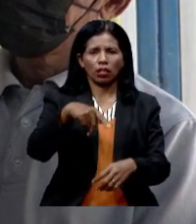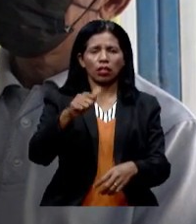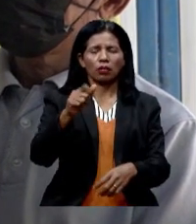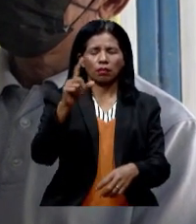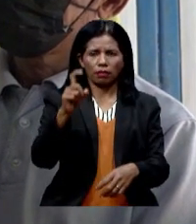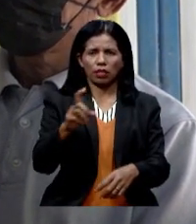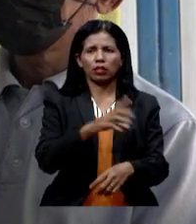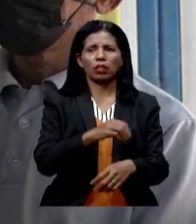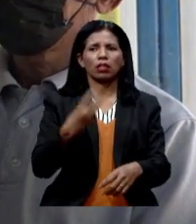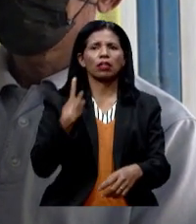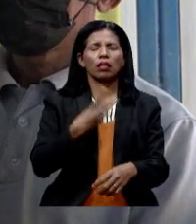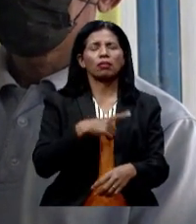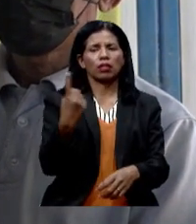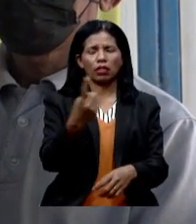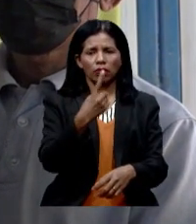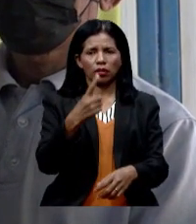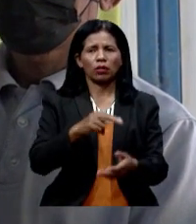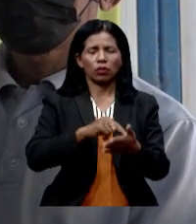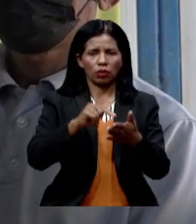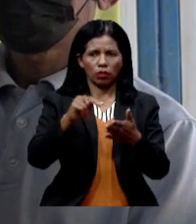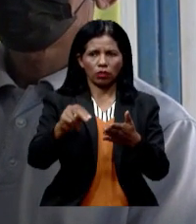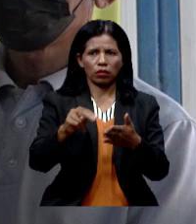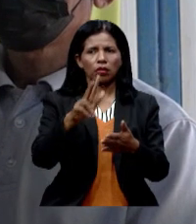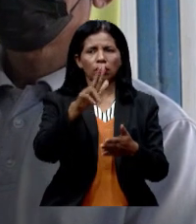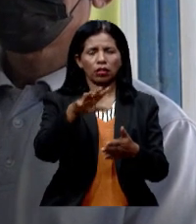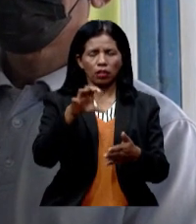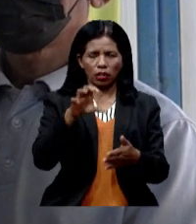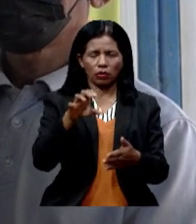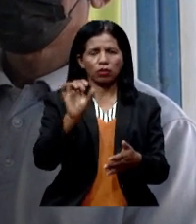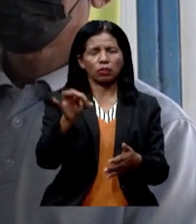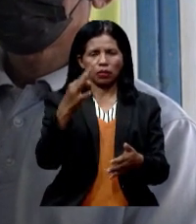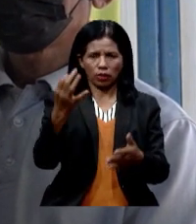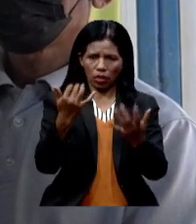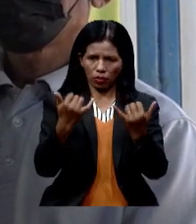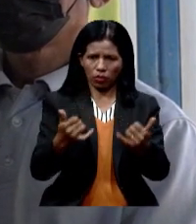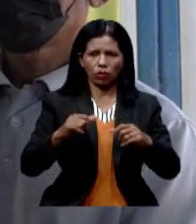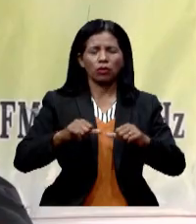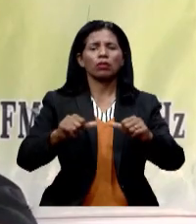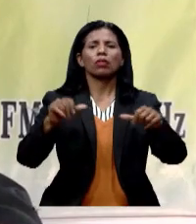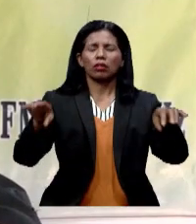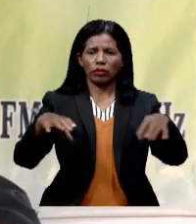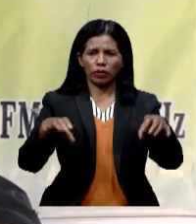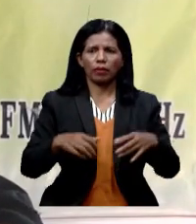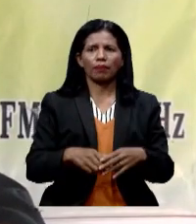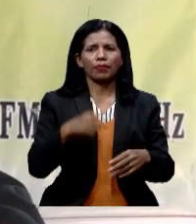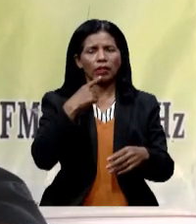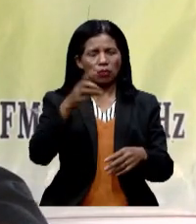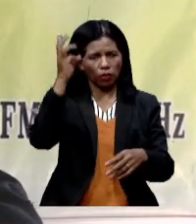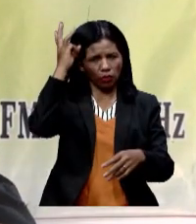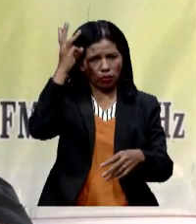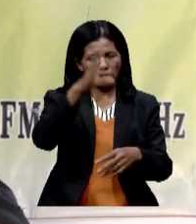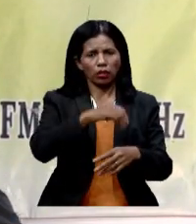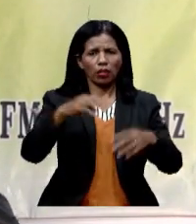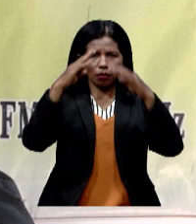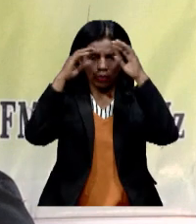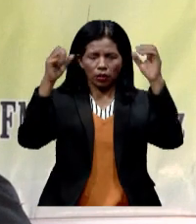o ami manten fatin ho numero be maka 319 agora se continua serviço. Hatama preocupação ne,